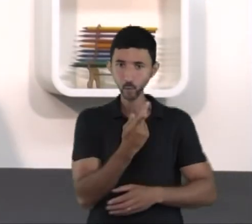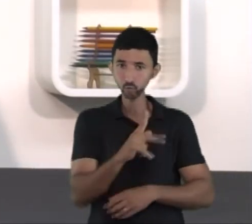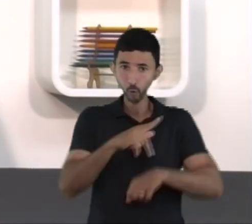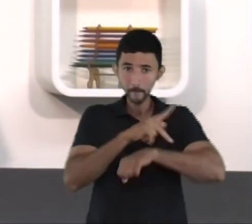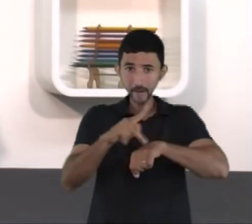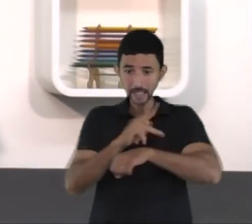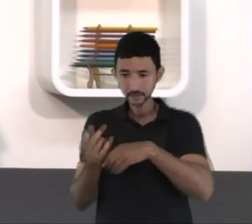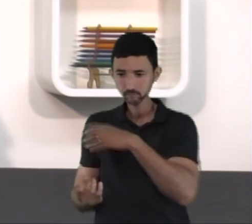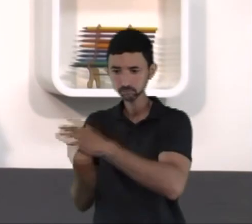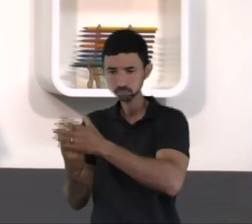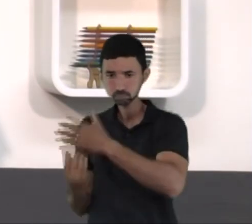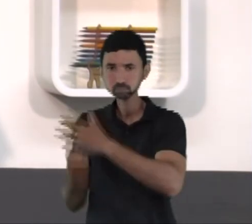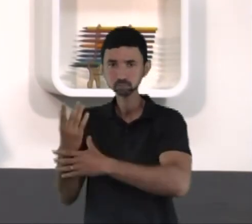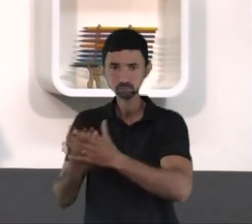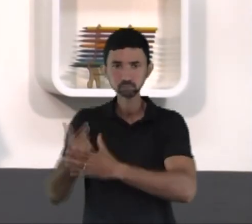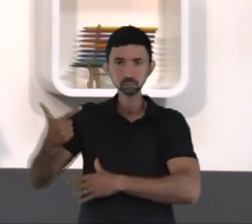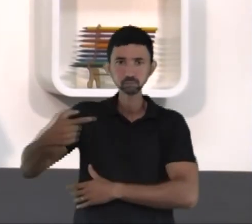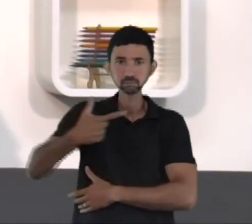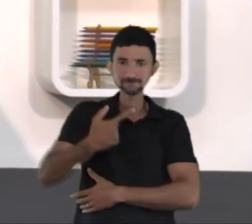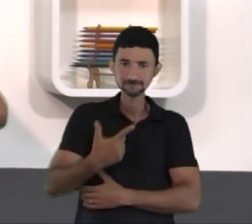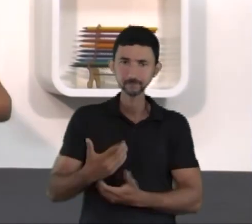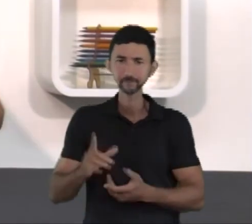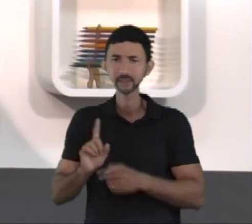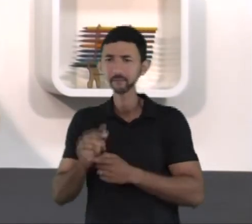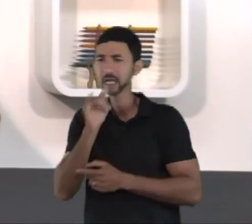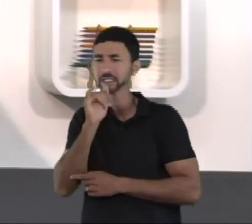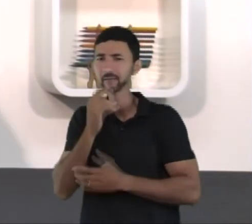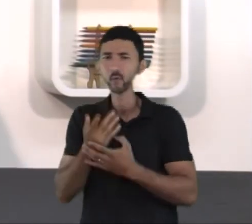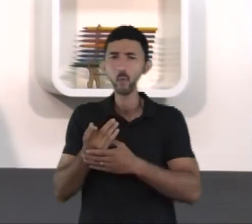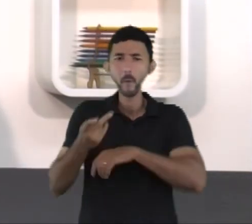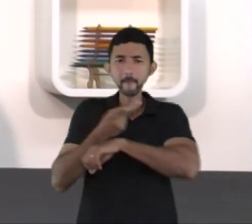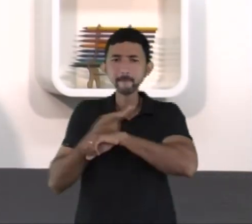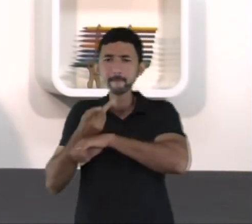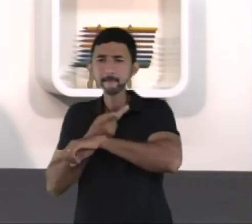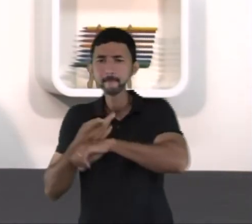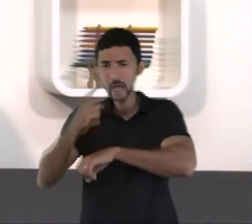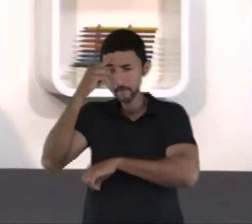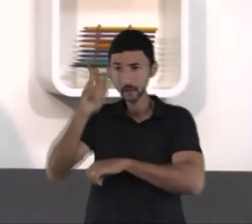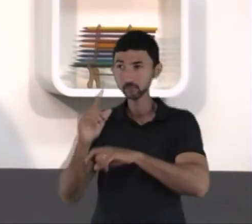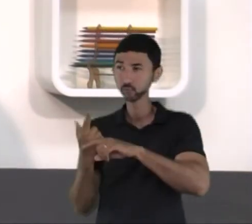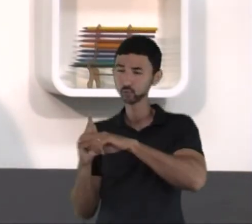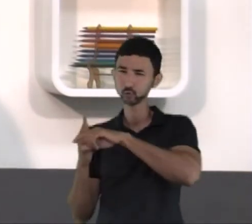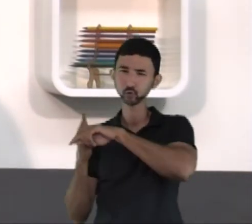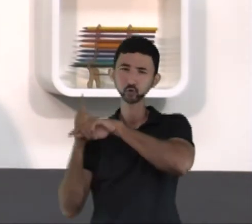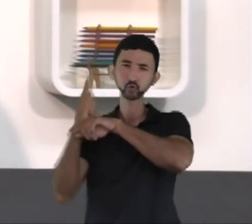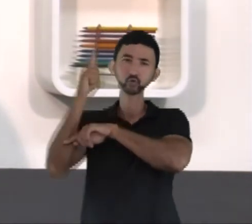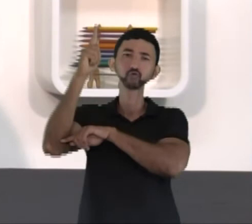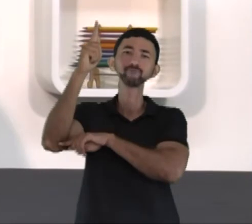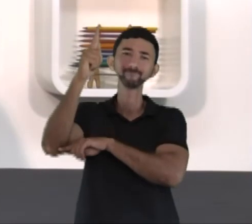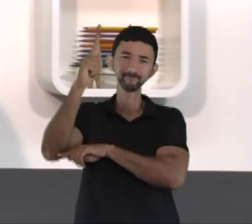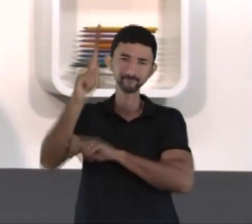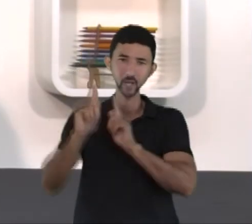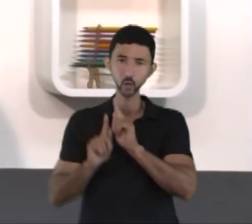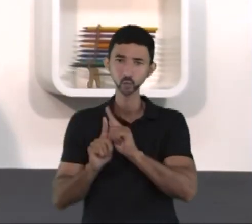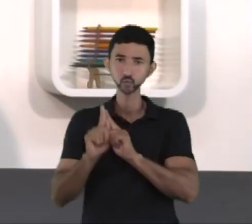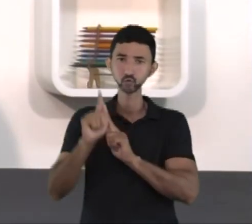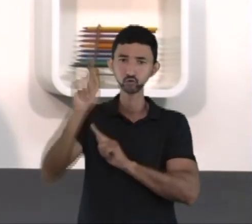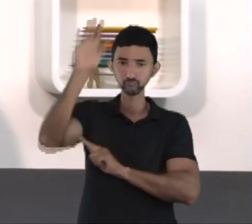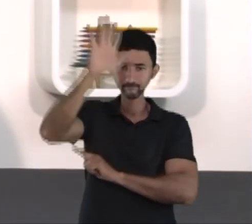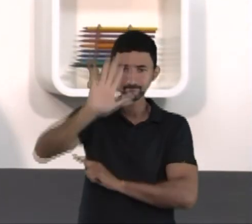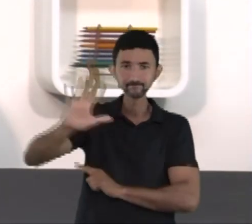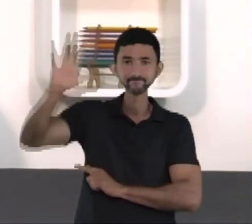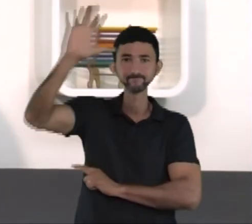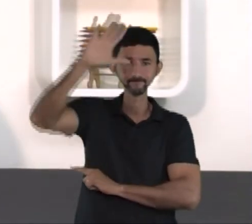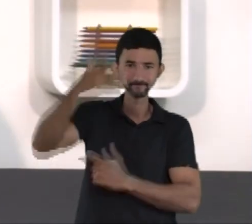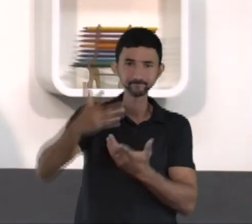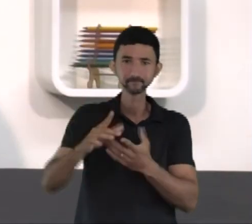muito grande. E uma corrida espacial também, uma busca pelo controle do espaço, né? Já que isso também geraria